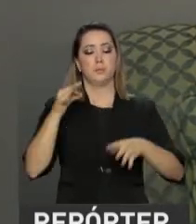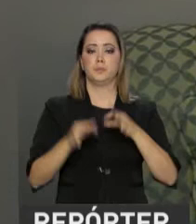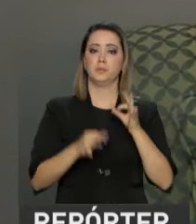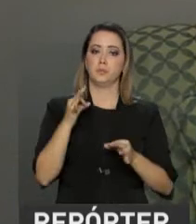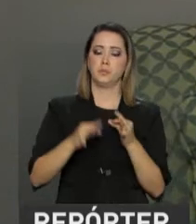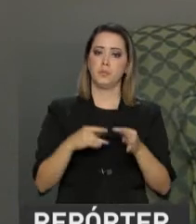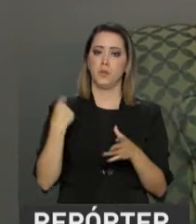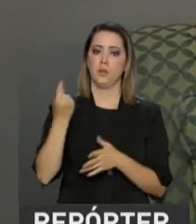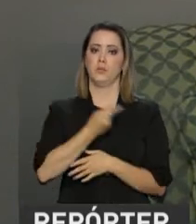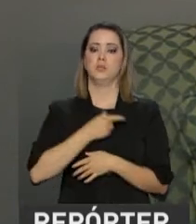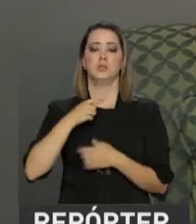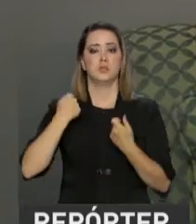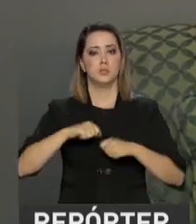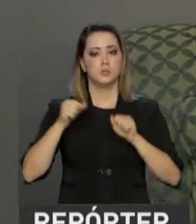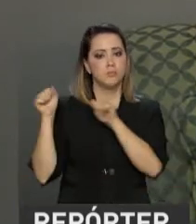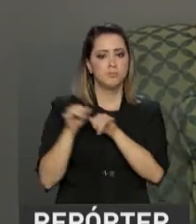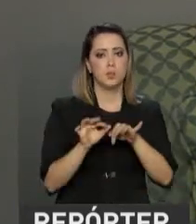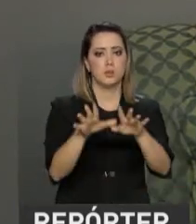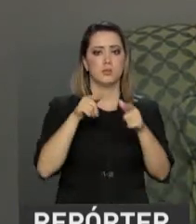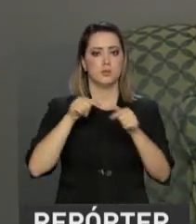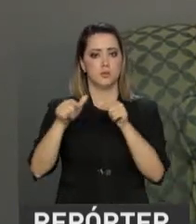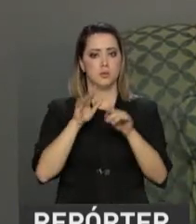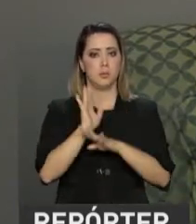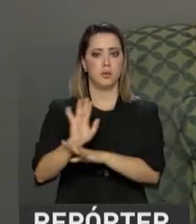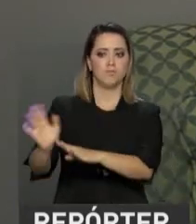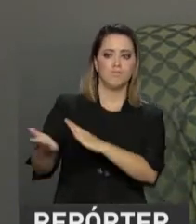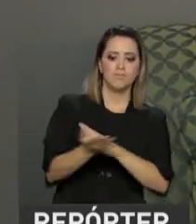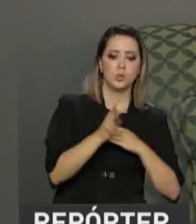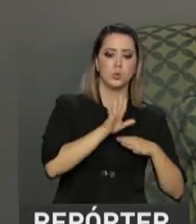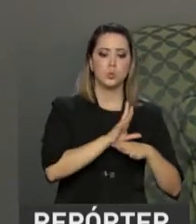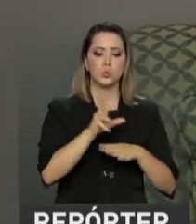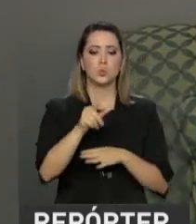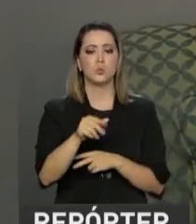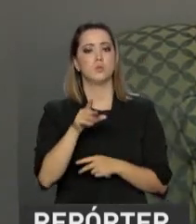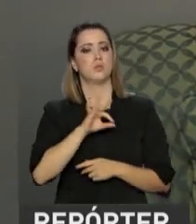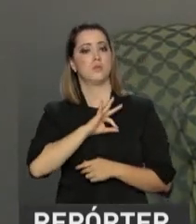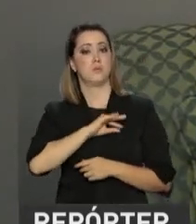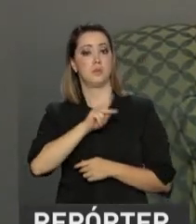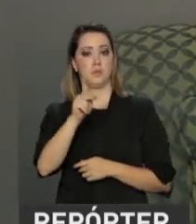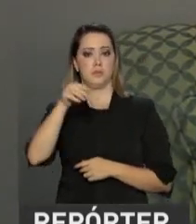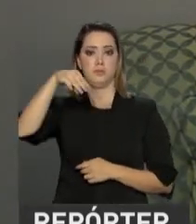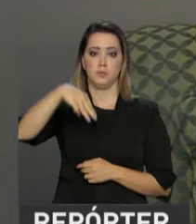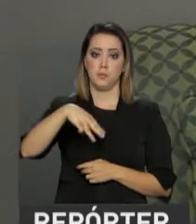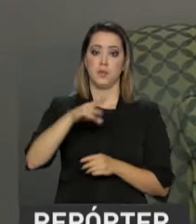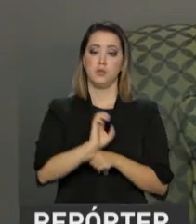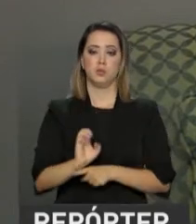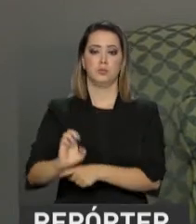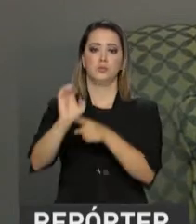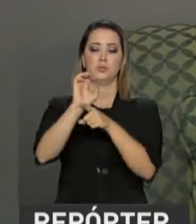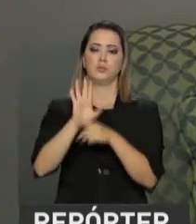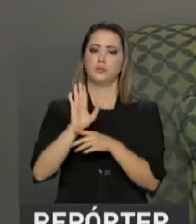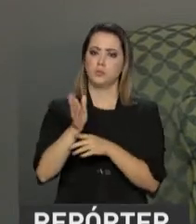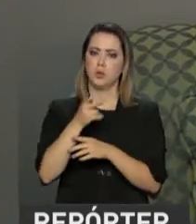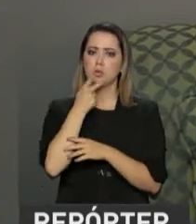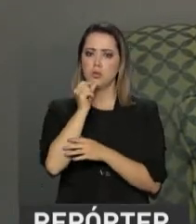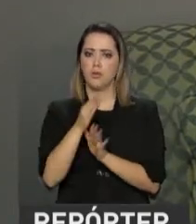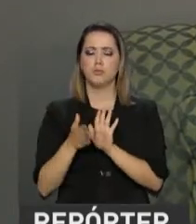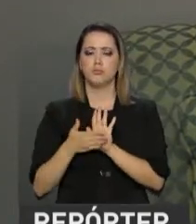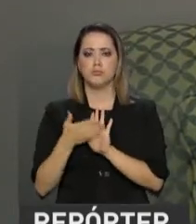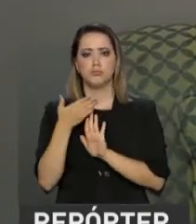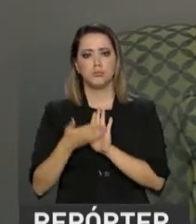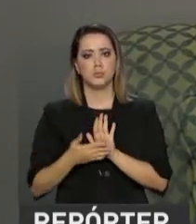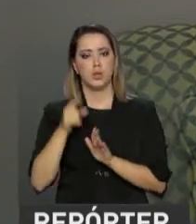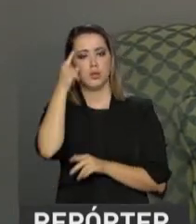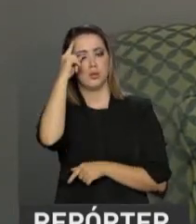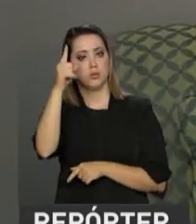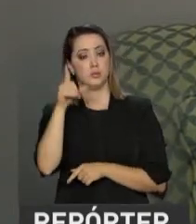Justiça, nós vamos ter que expandir esse trabalho de cooperação com as polícias militares estaduais dos estados. Então, desde o começo, a nossa